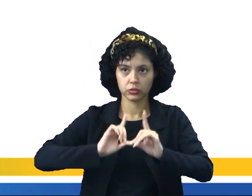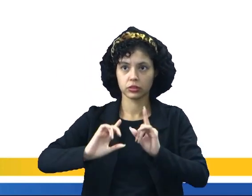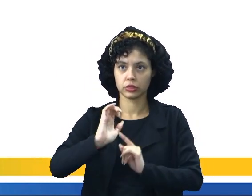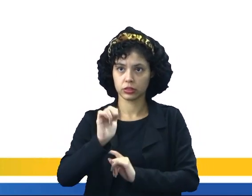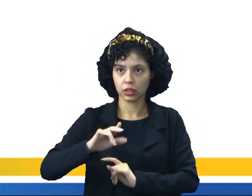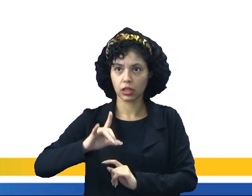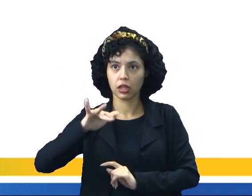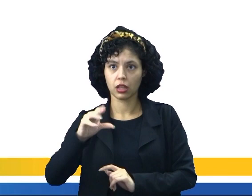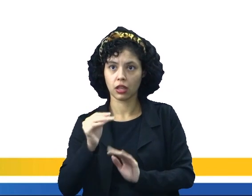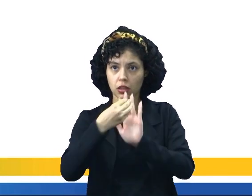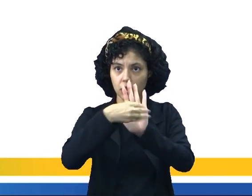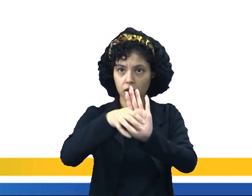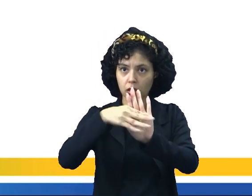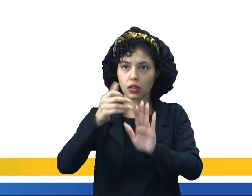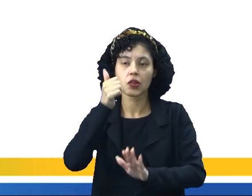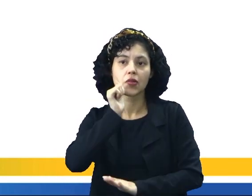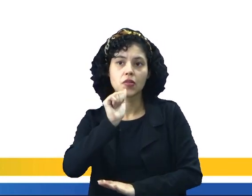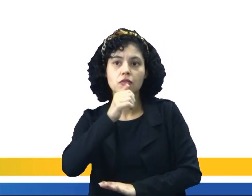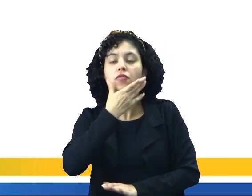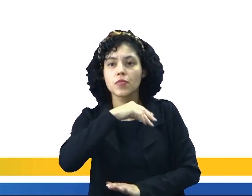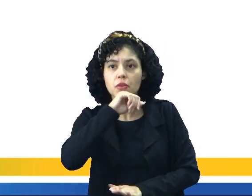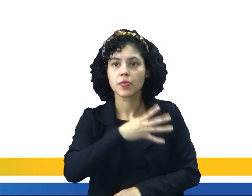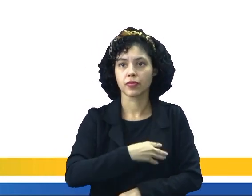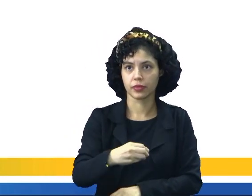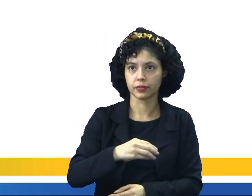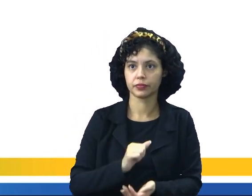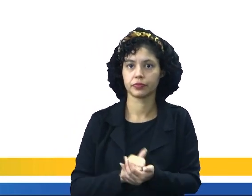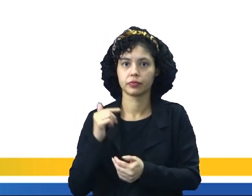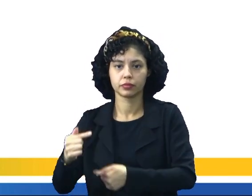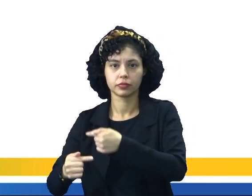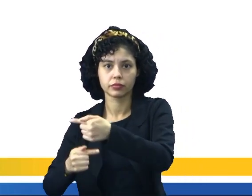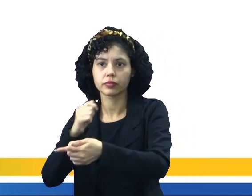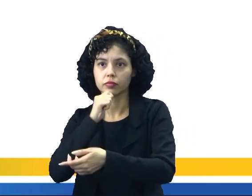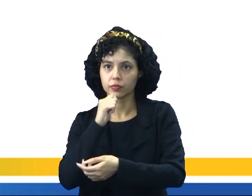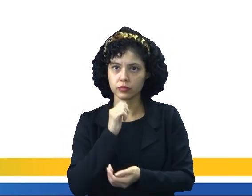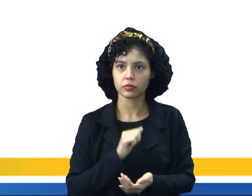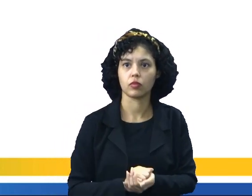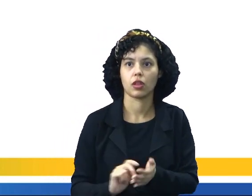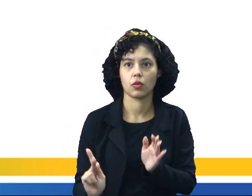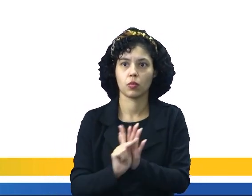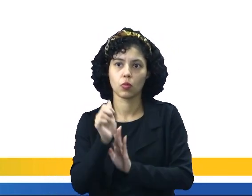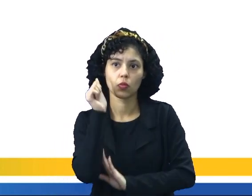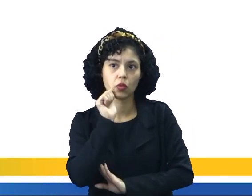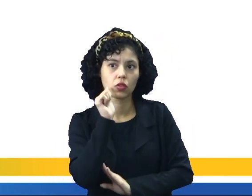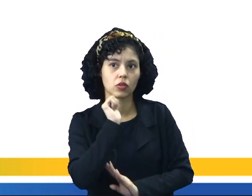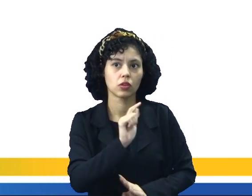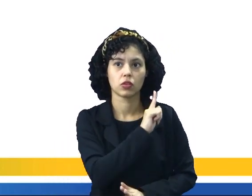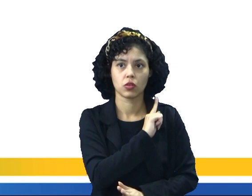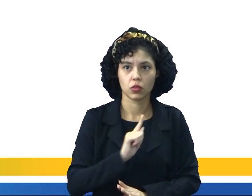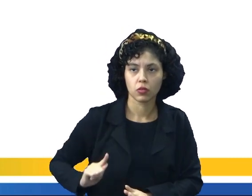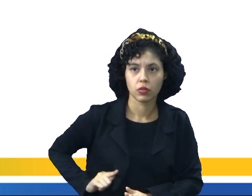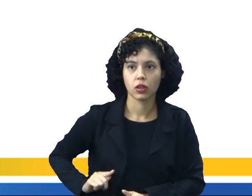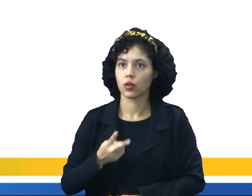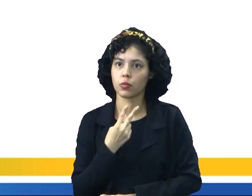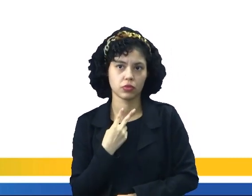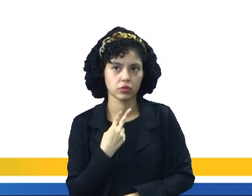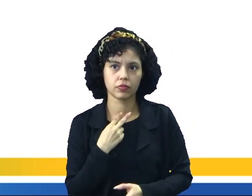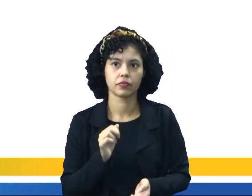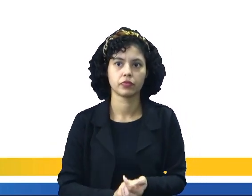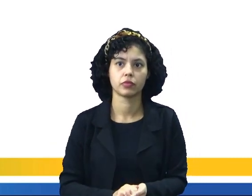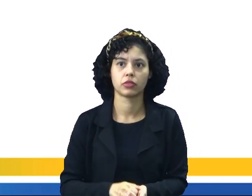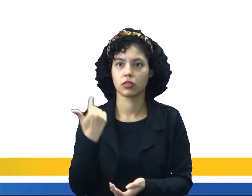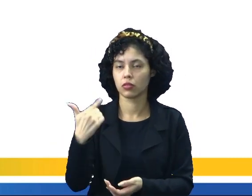encarnado e era transmitido de pai para filho, era hereditário. Eventualmente, mulheres poderiam governar, caso o rei não tivesse